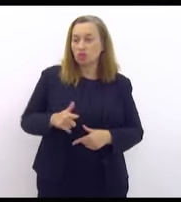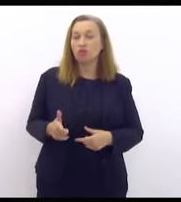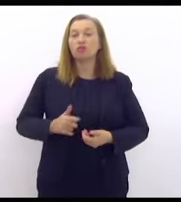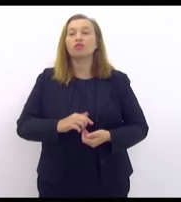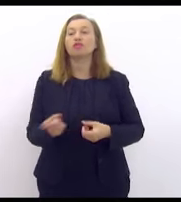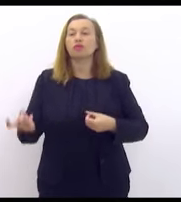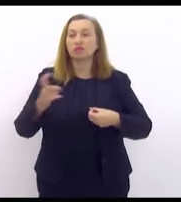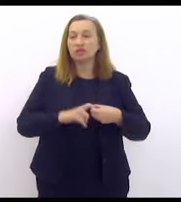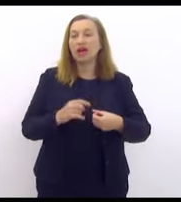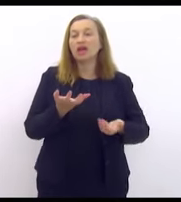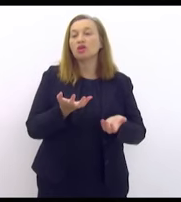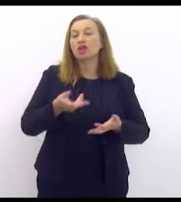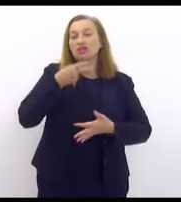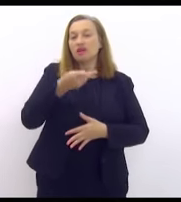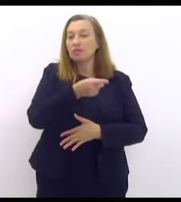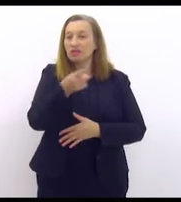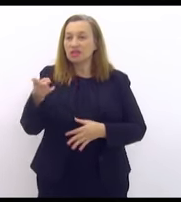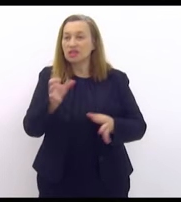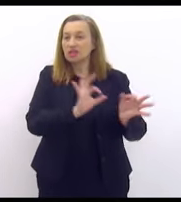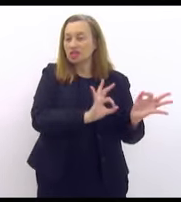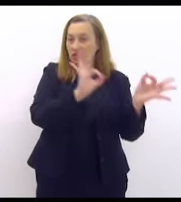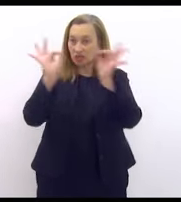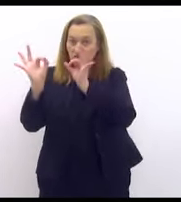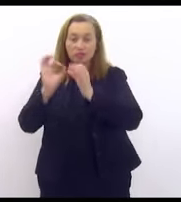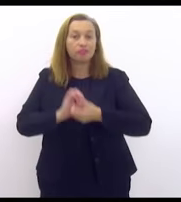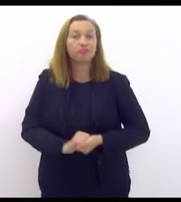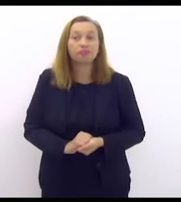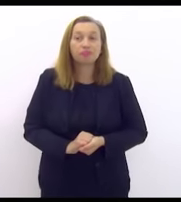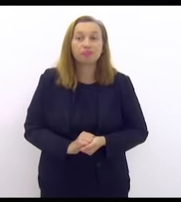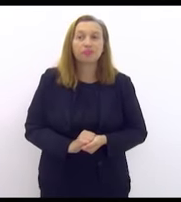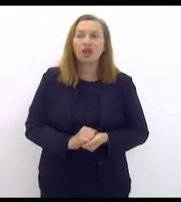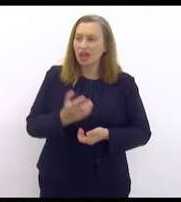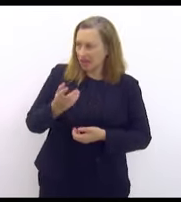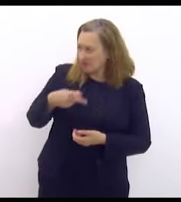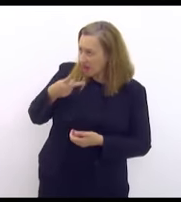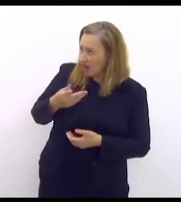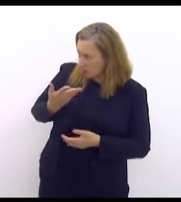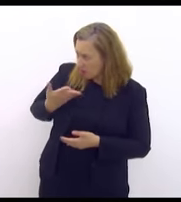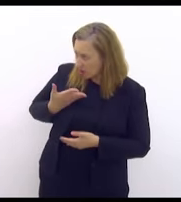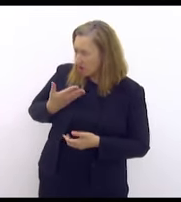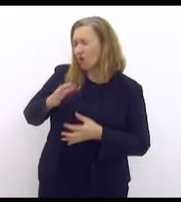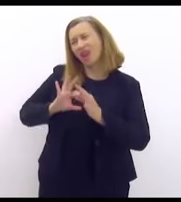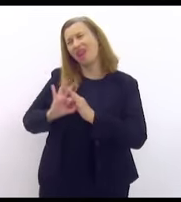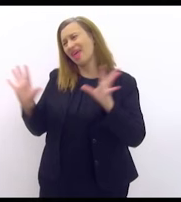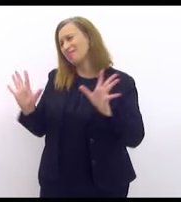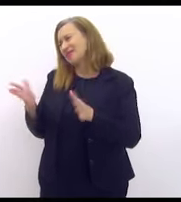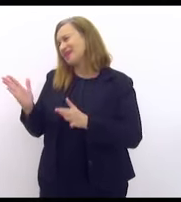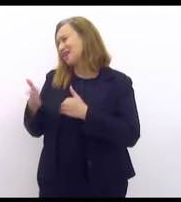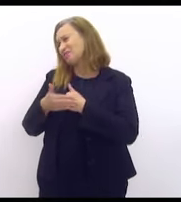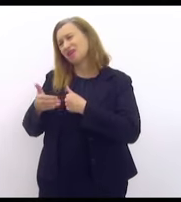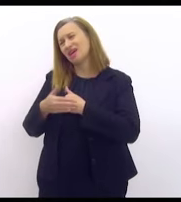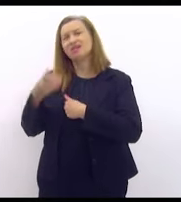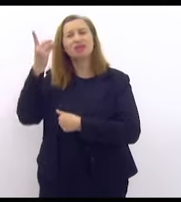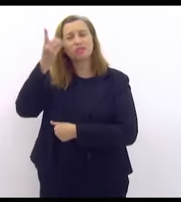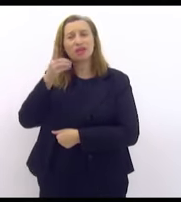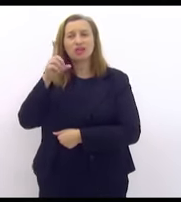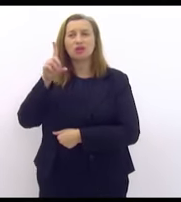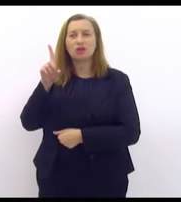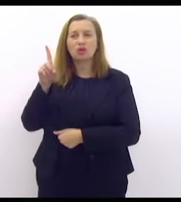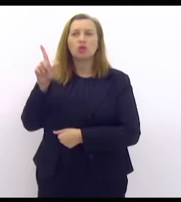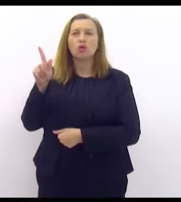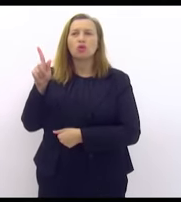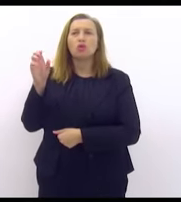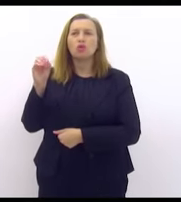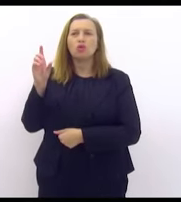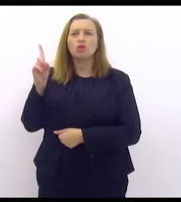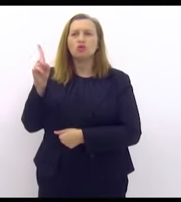queria falar para você que está nos assistindo, né? Quer uma parte, meu amigo? À vontade, com o maior carinho, deputado Cozolino.